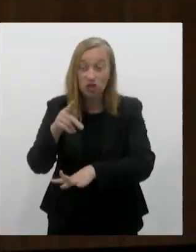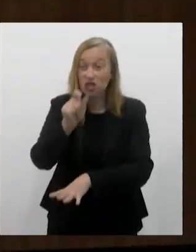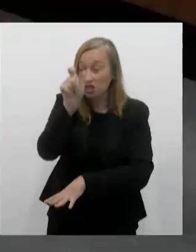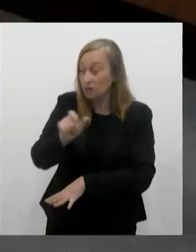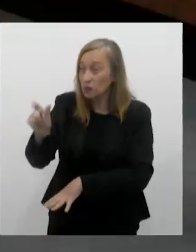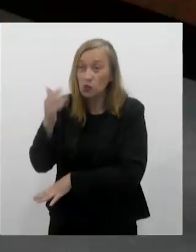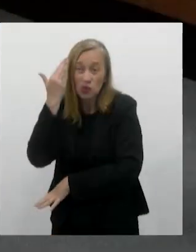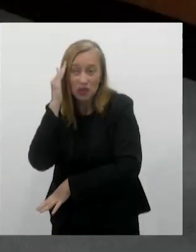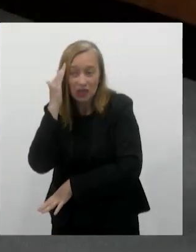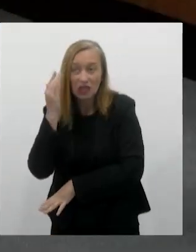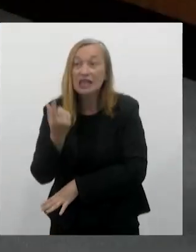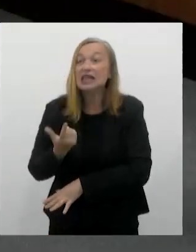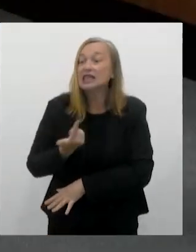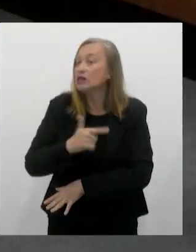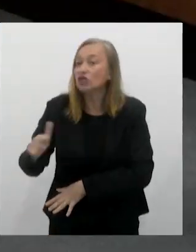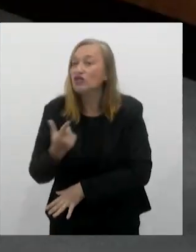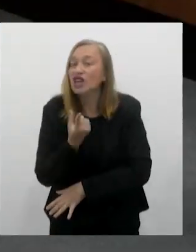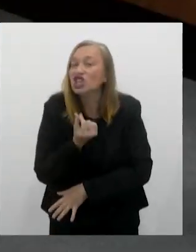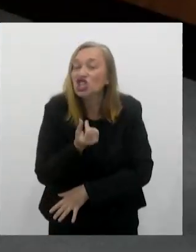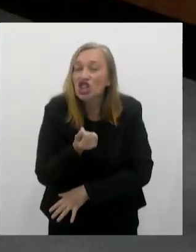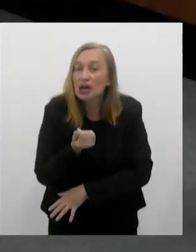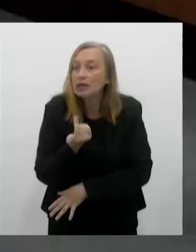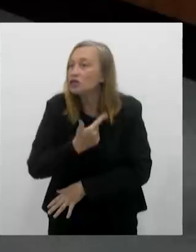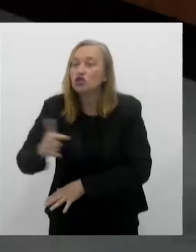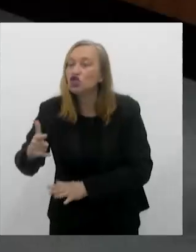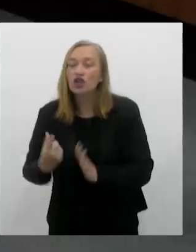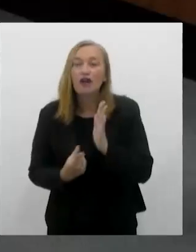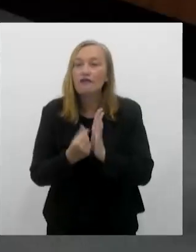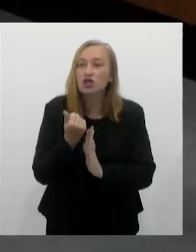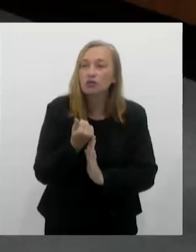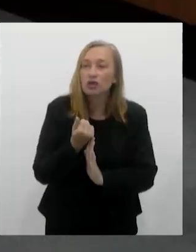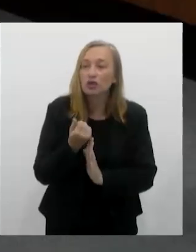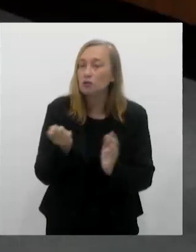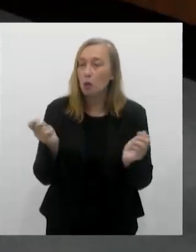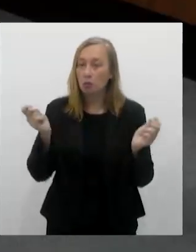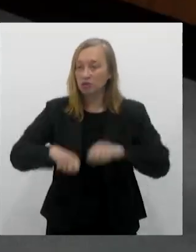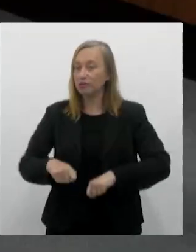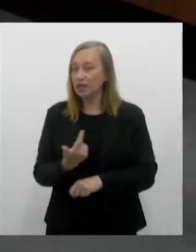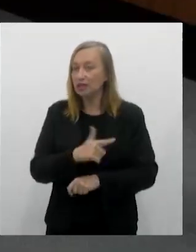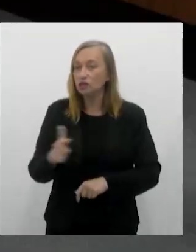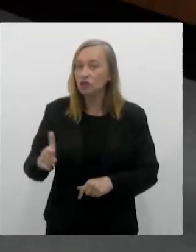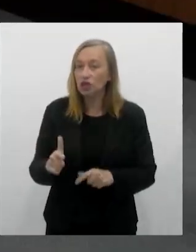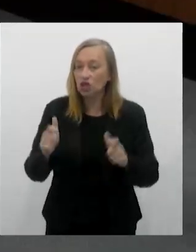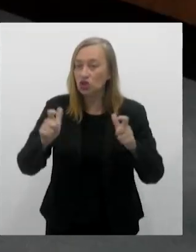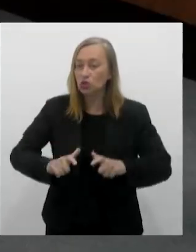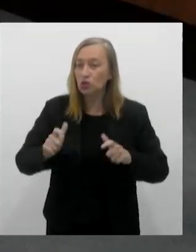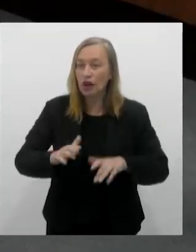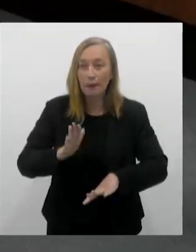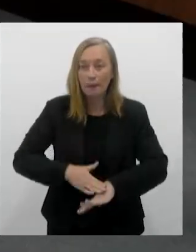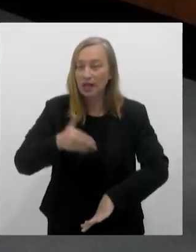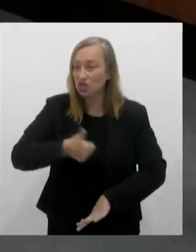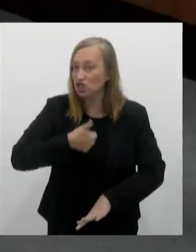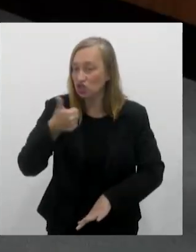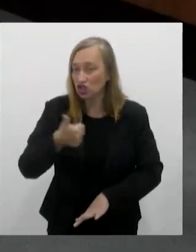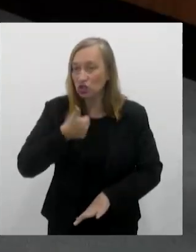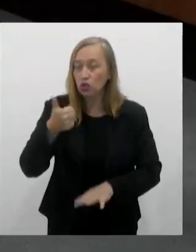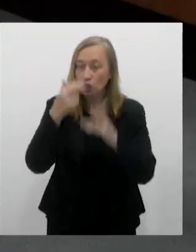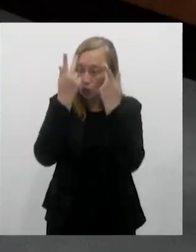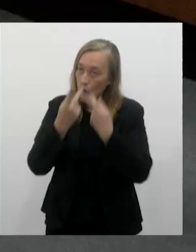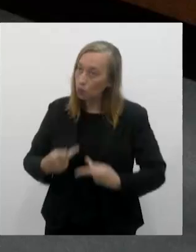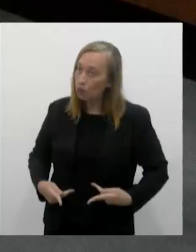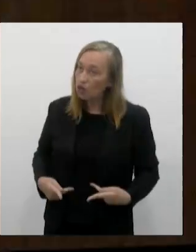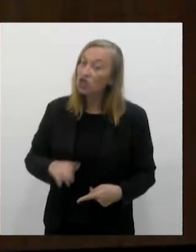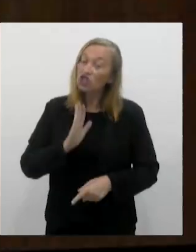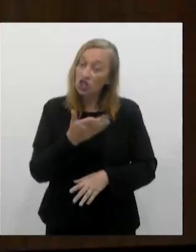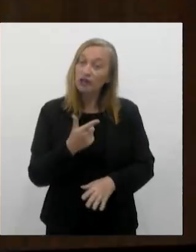entendam, sem dinheiro, sem investimento, não há possibilidade de espaços mais dignos, mais humanos. Eu já